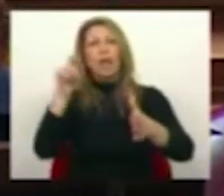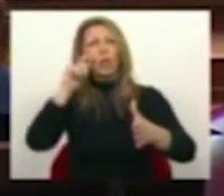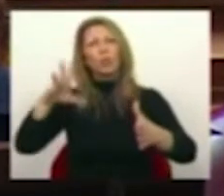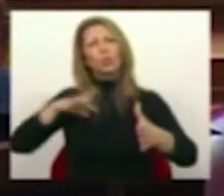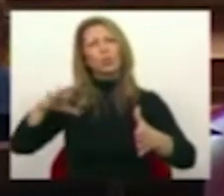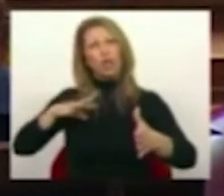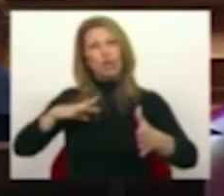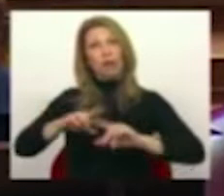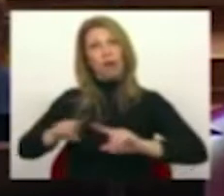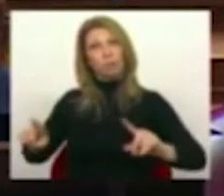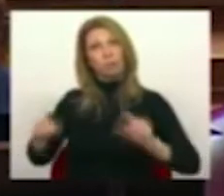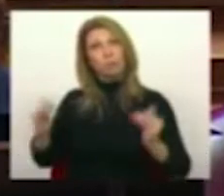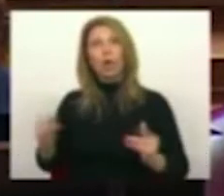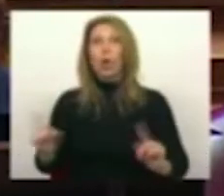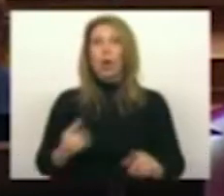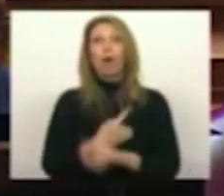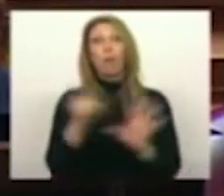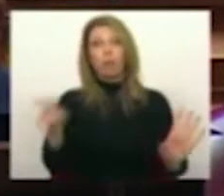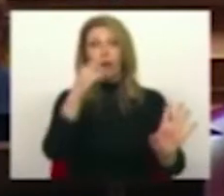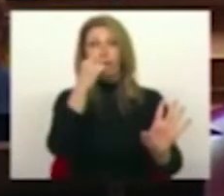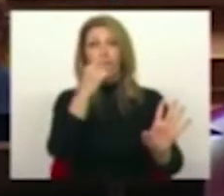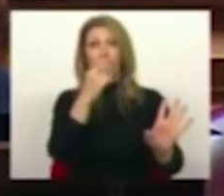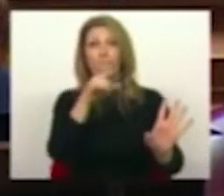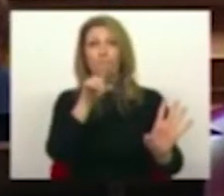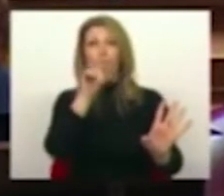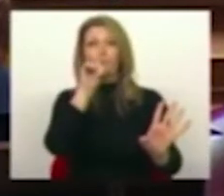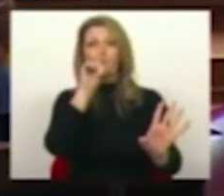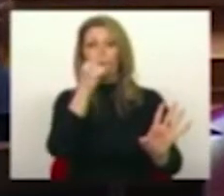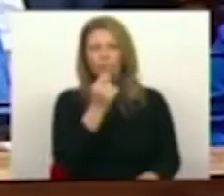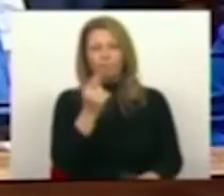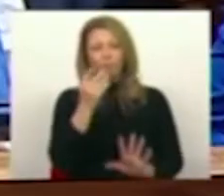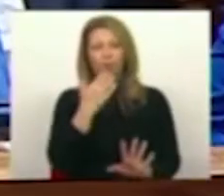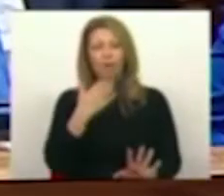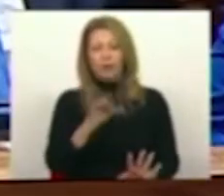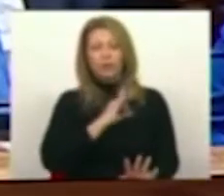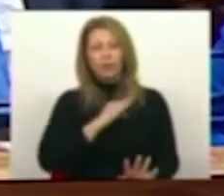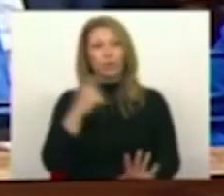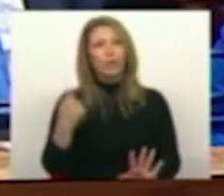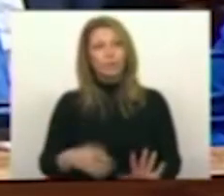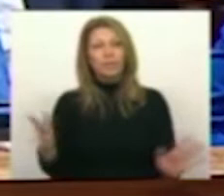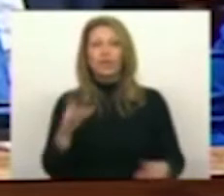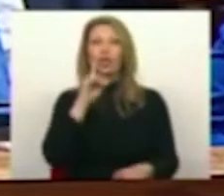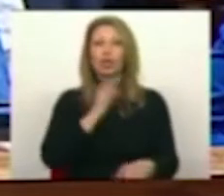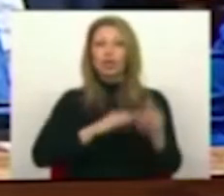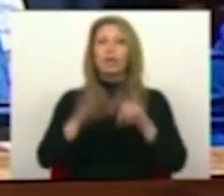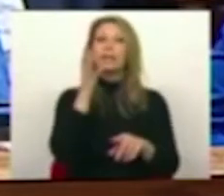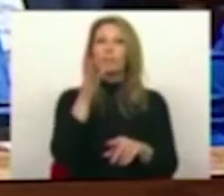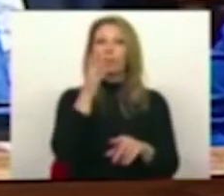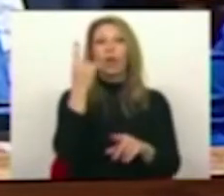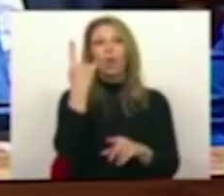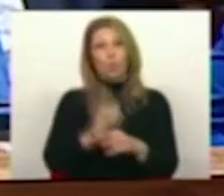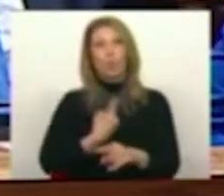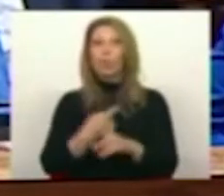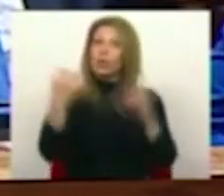vamos em relação ao Montijo e continuamos aqui com questões de mera maquilhagem ambiental. Há um ponto em que estamos de acordo. É um ato de